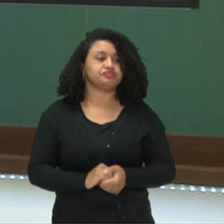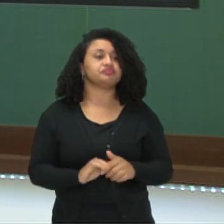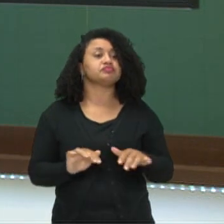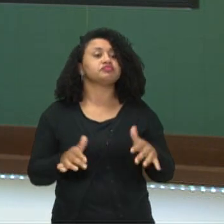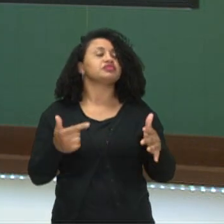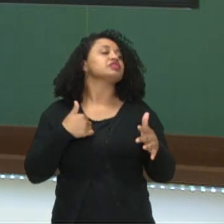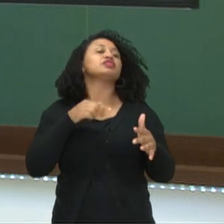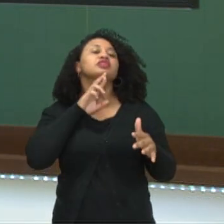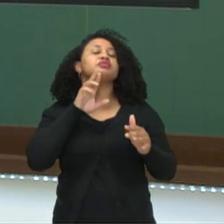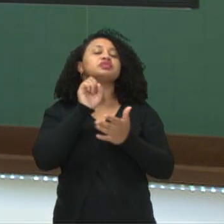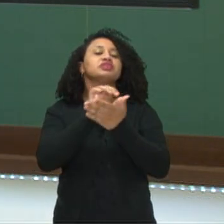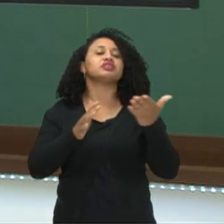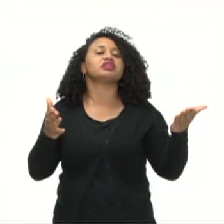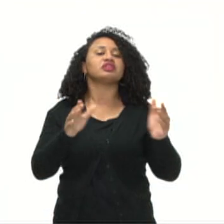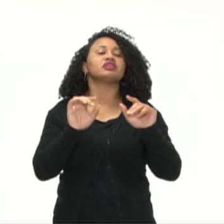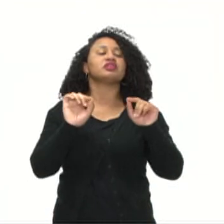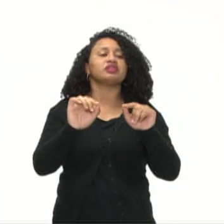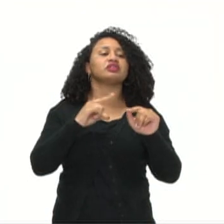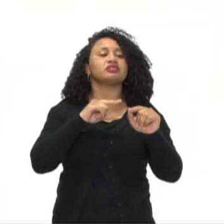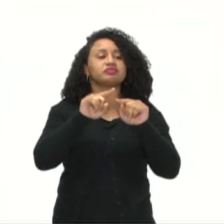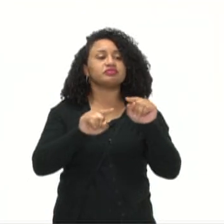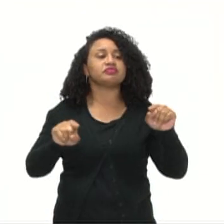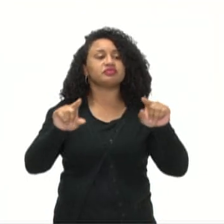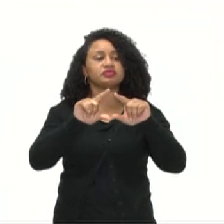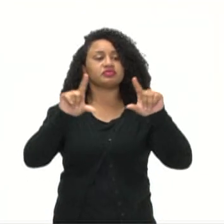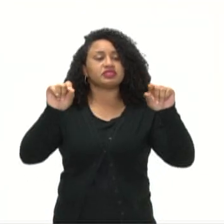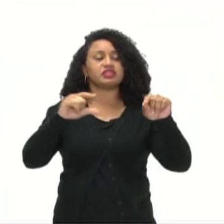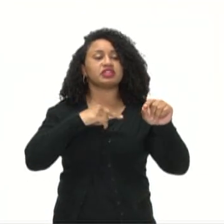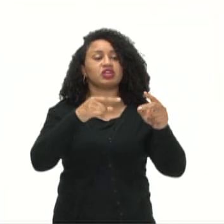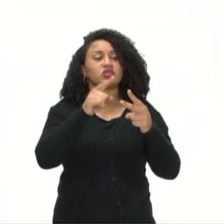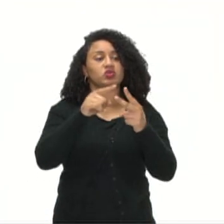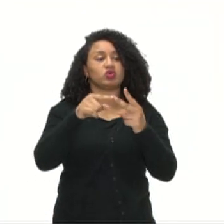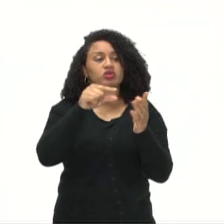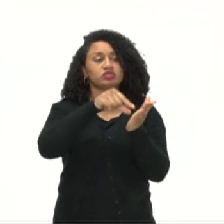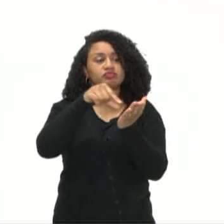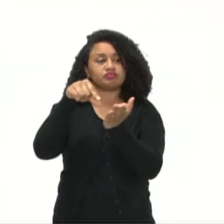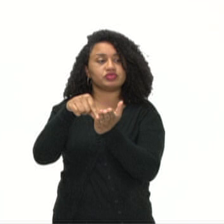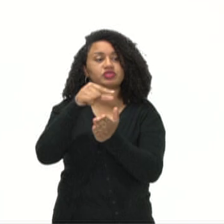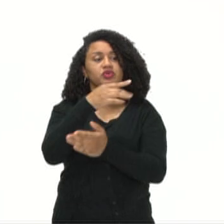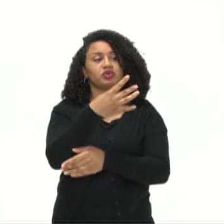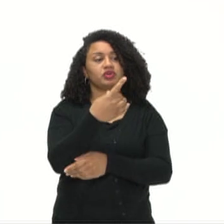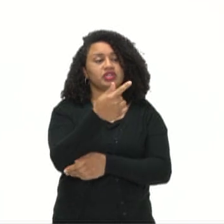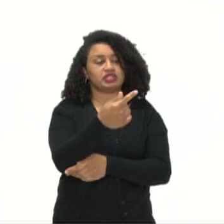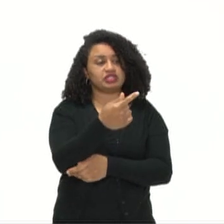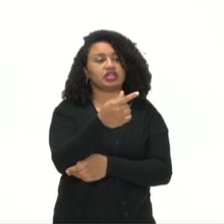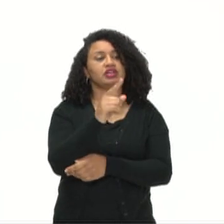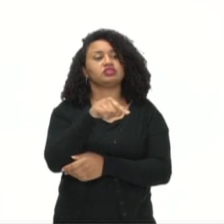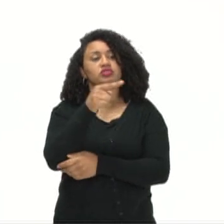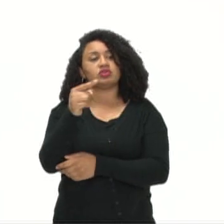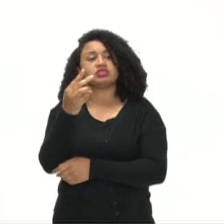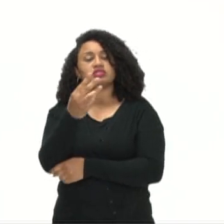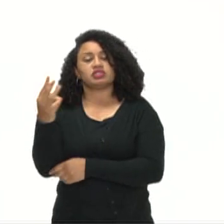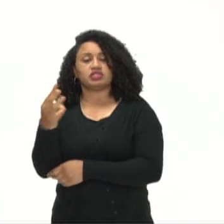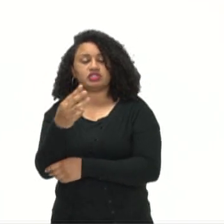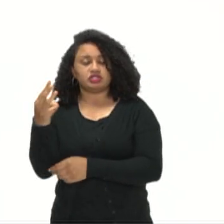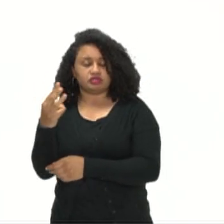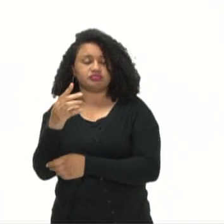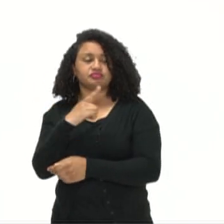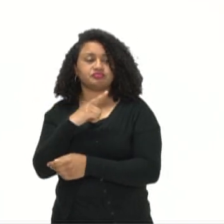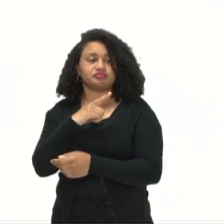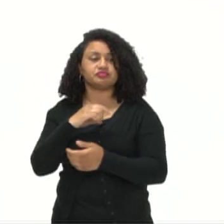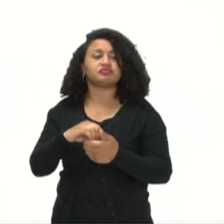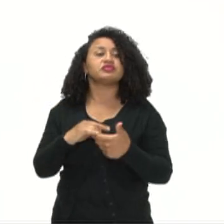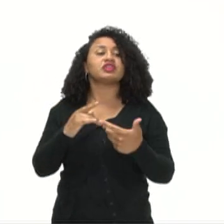resolver essa atividade aqui então? Um circuito abaixo contém dois capacitores, um de 47 microfarad e outro de 33